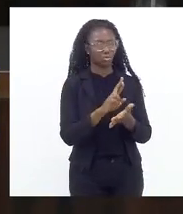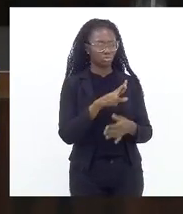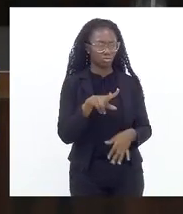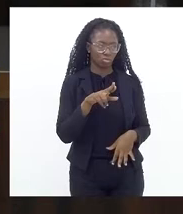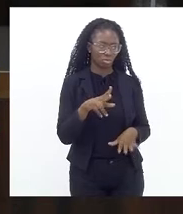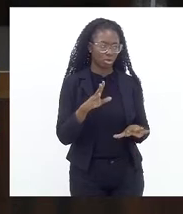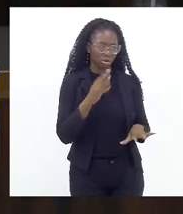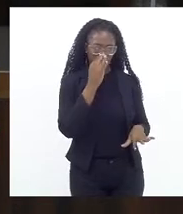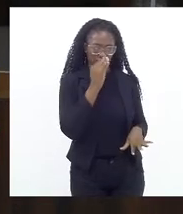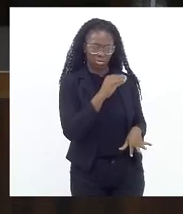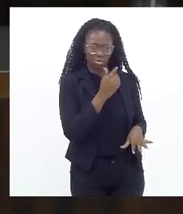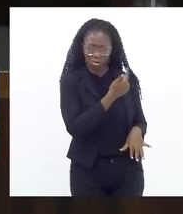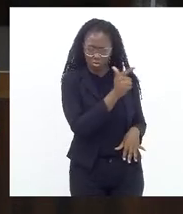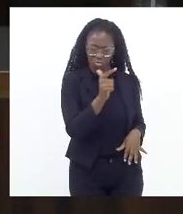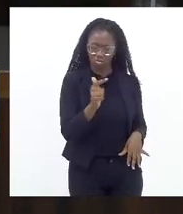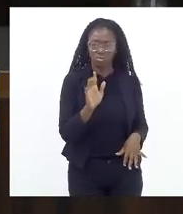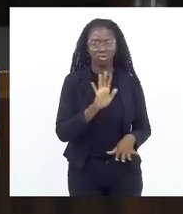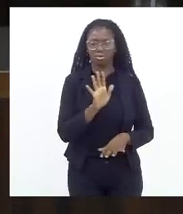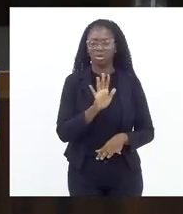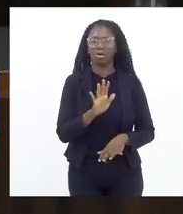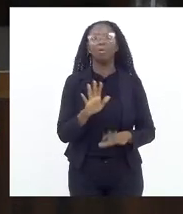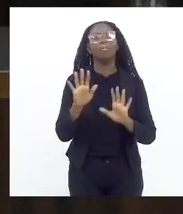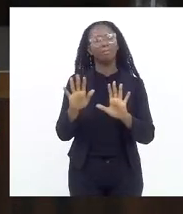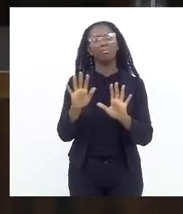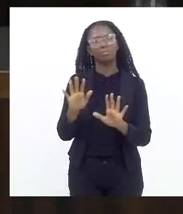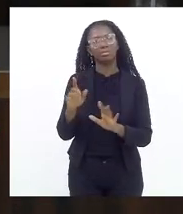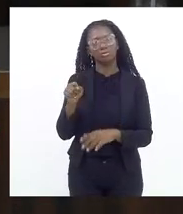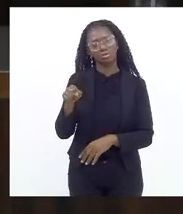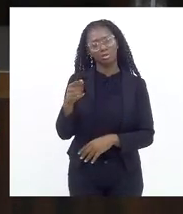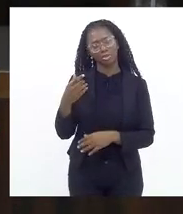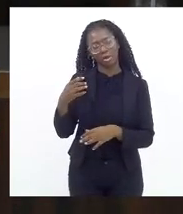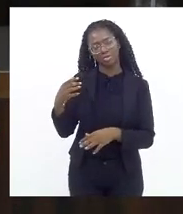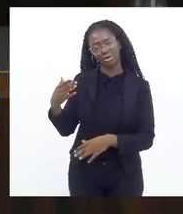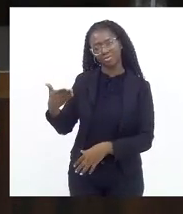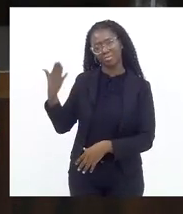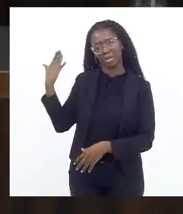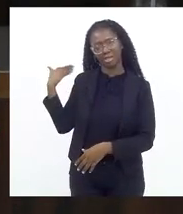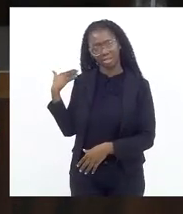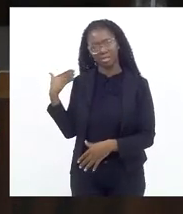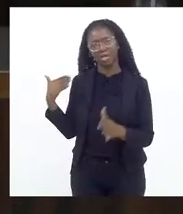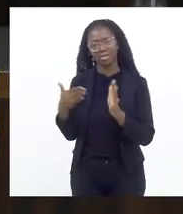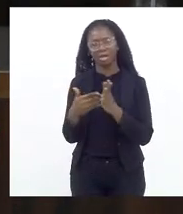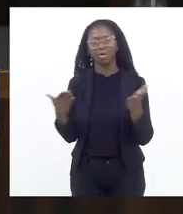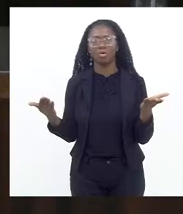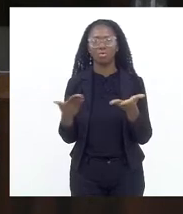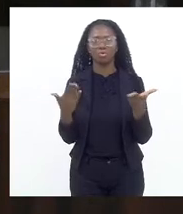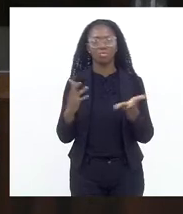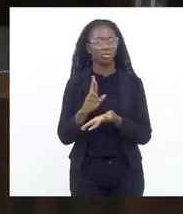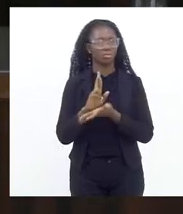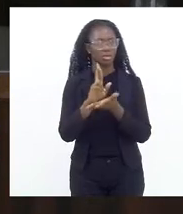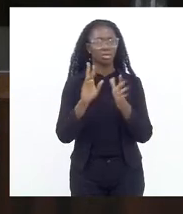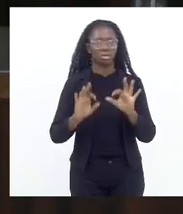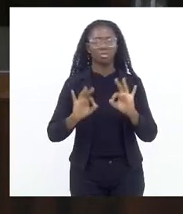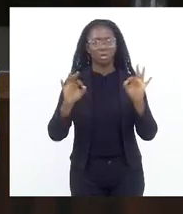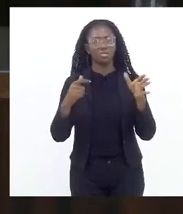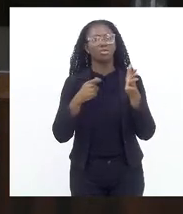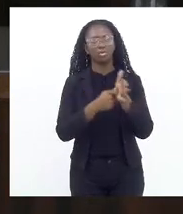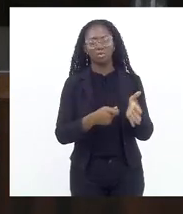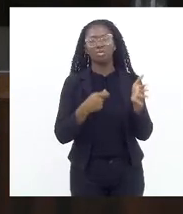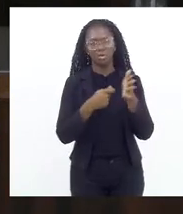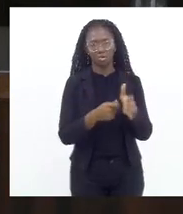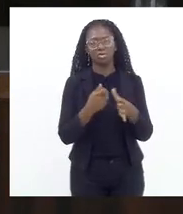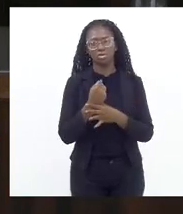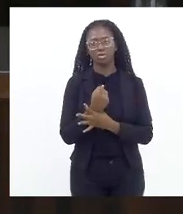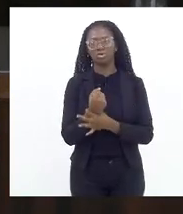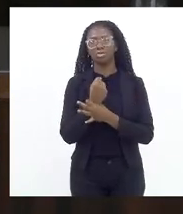que chegaram aqui, mas Vossa Excelência, desde o mandato passado, um excelente representante, militante,